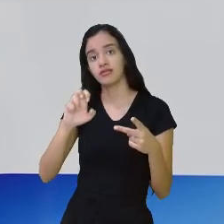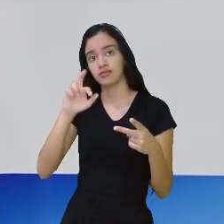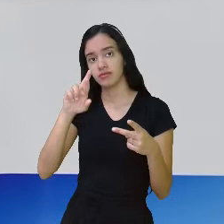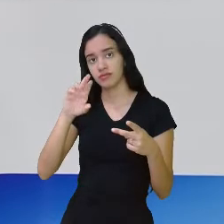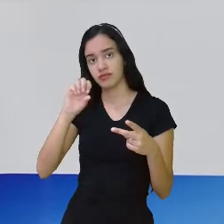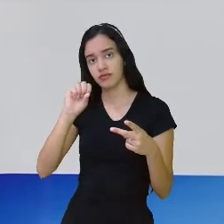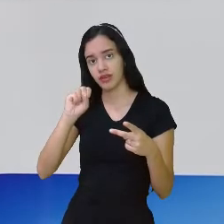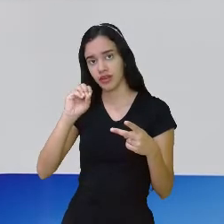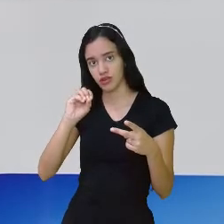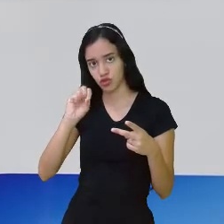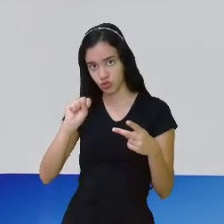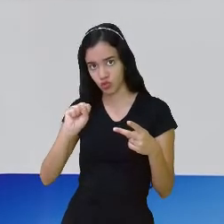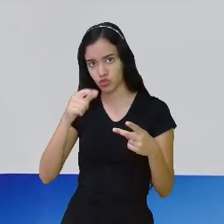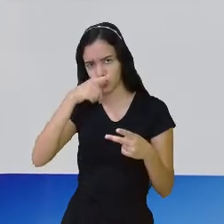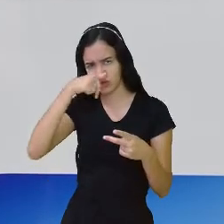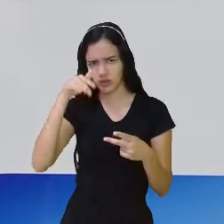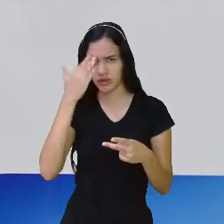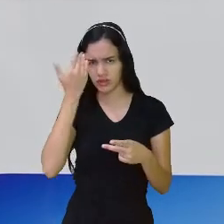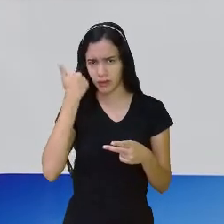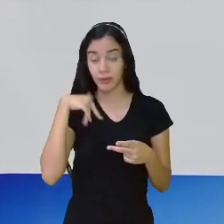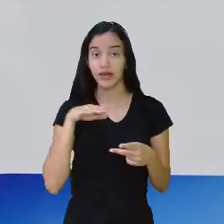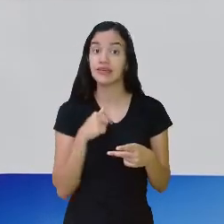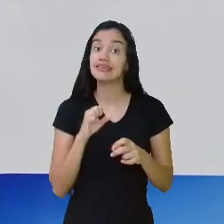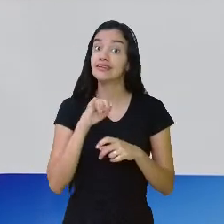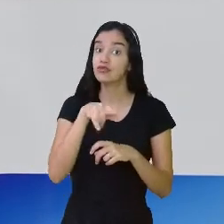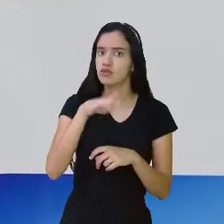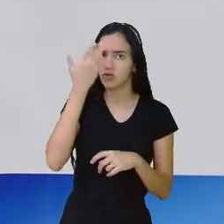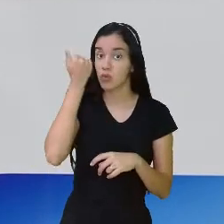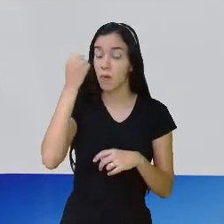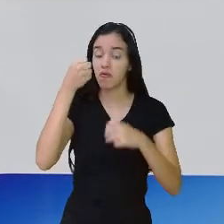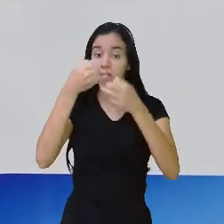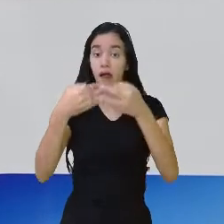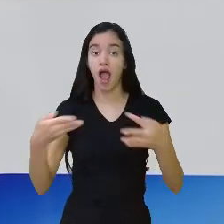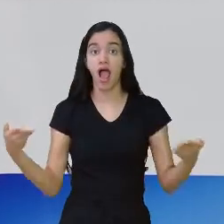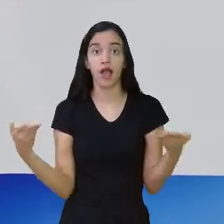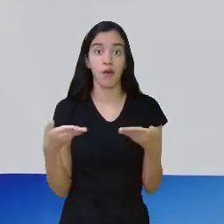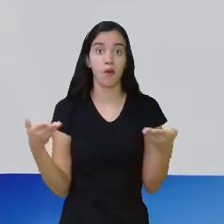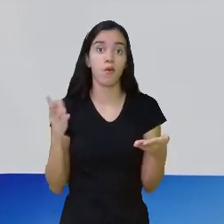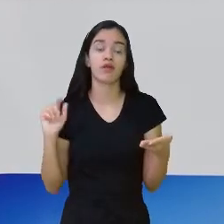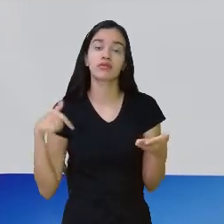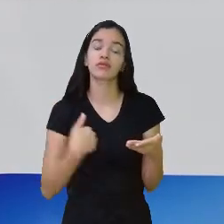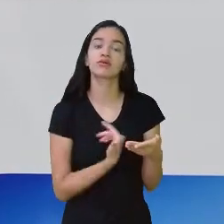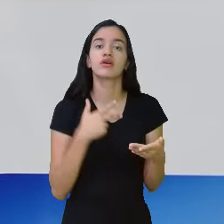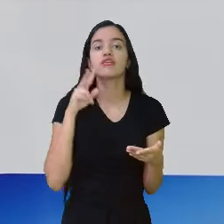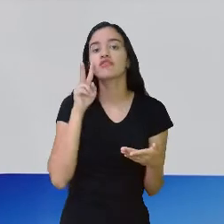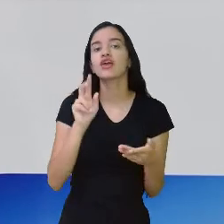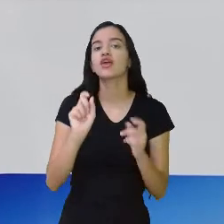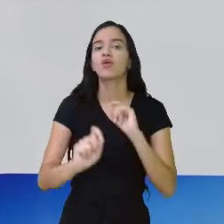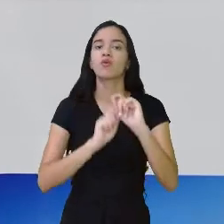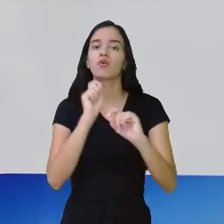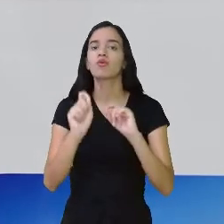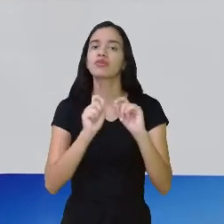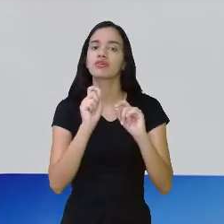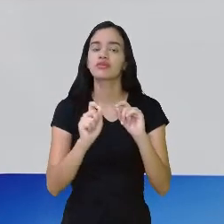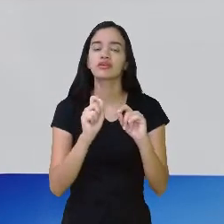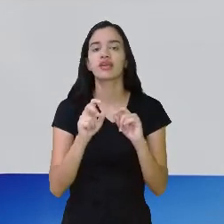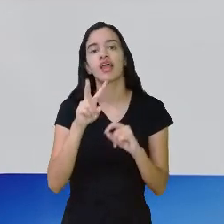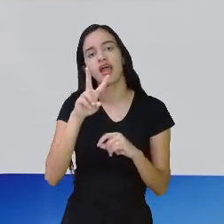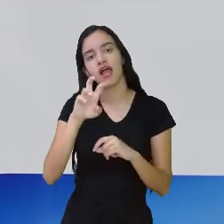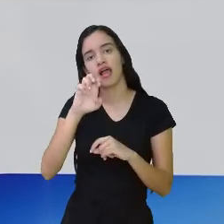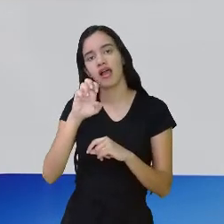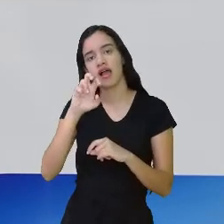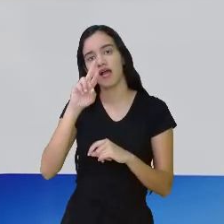souber, eu vou explicar agora. Porque, a gente vai ver o que são versos e o que